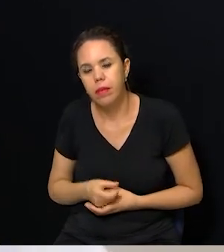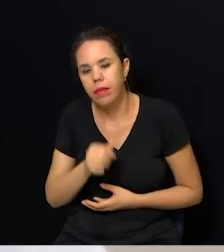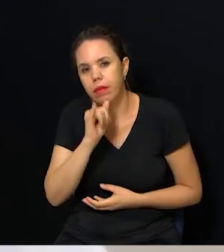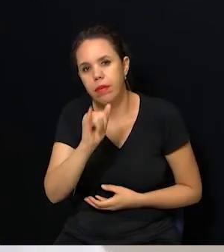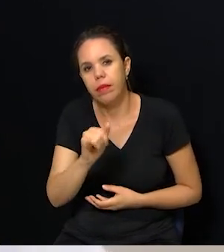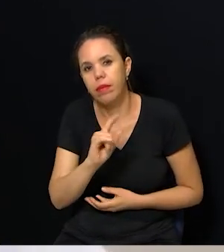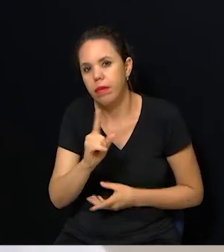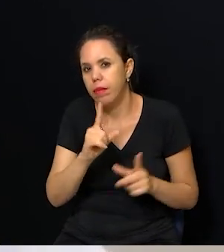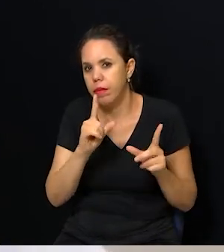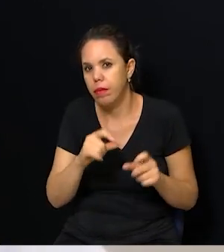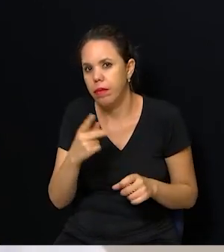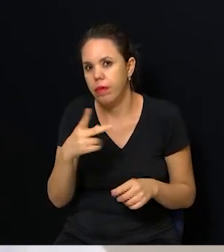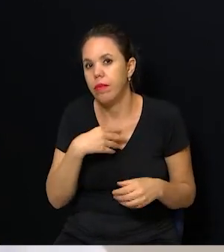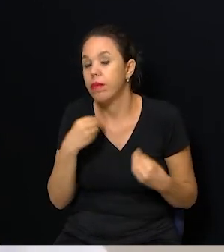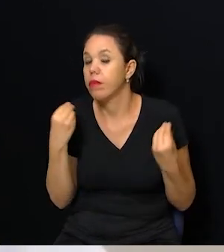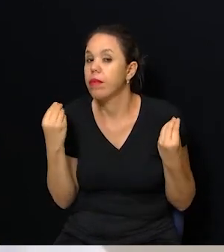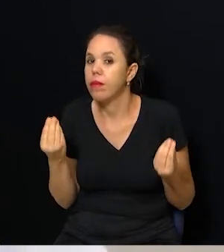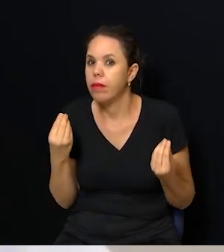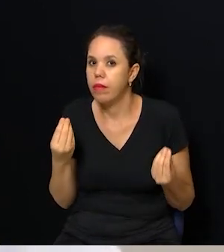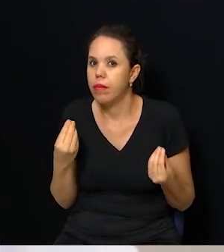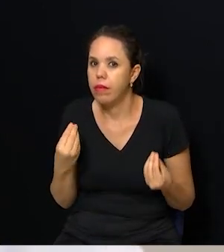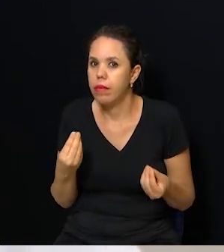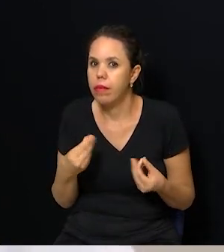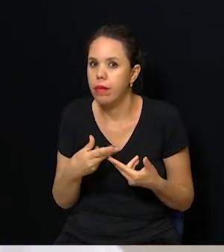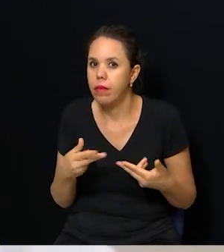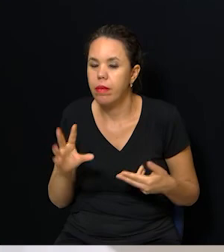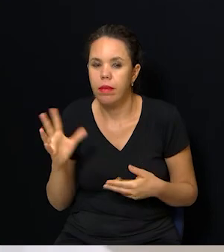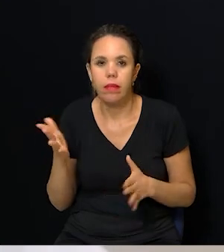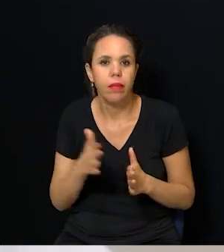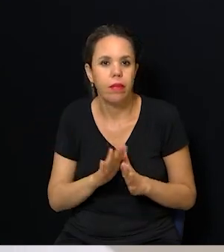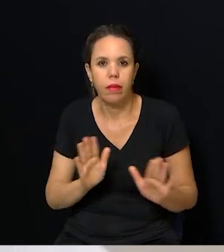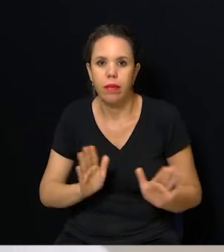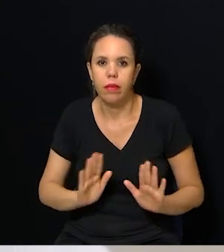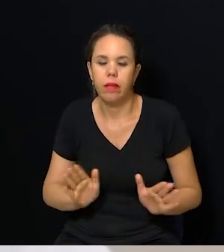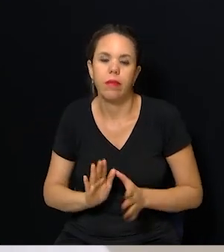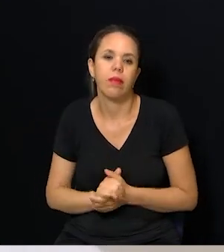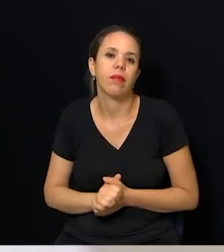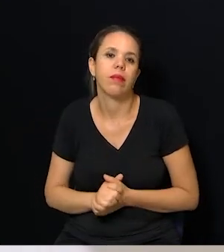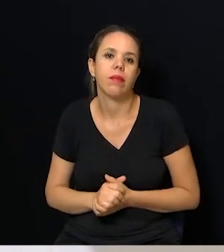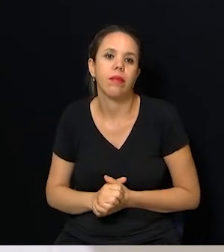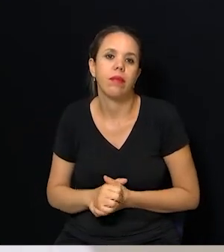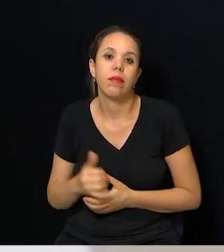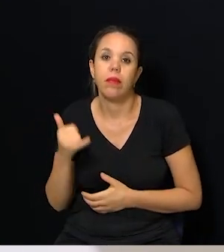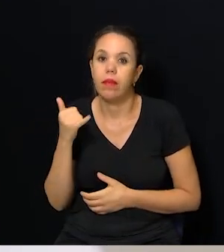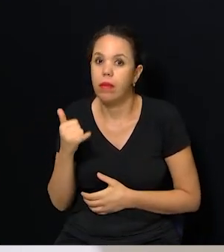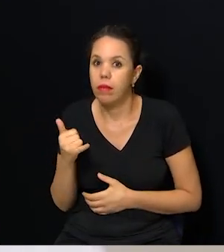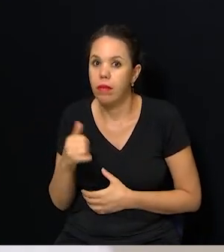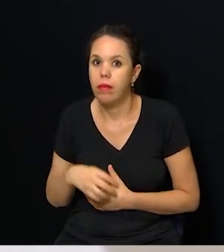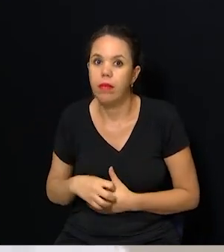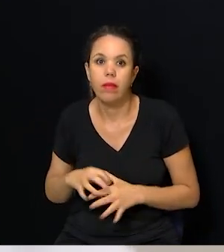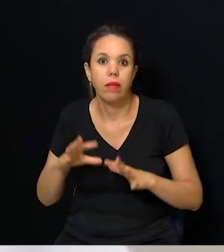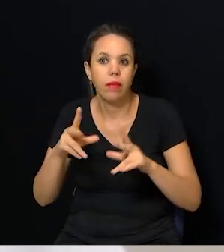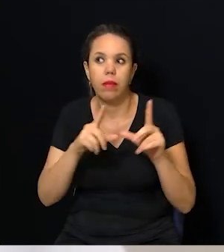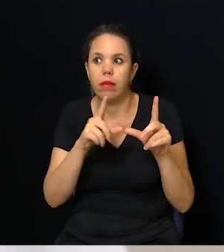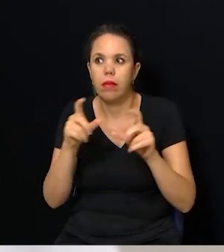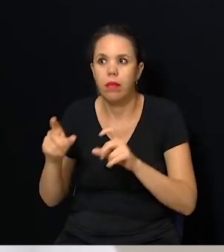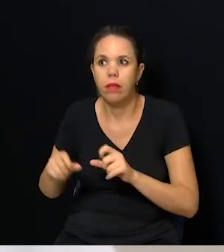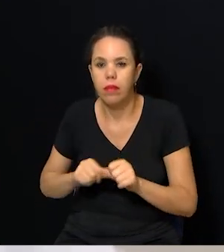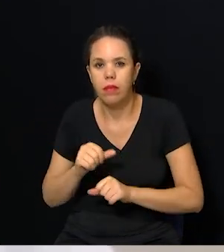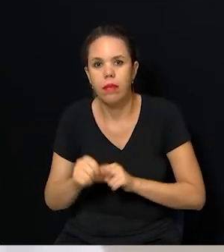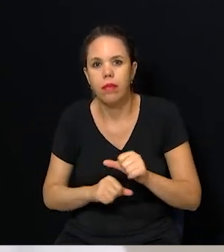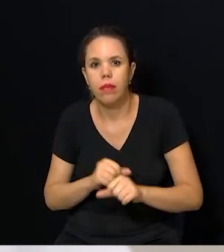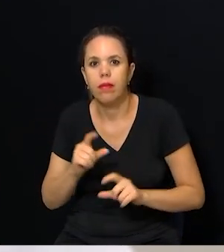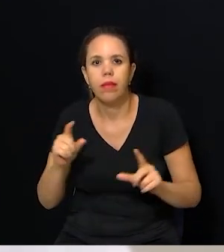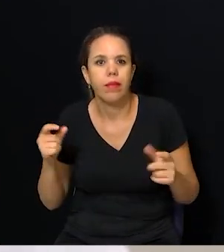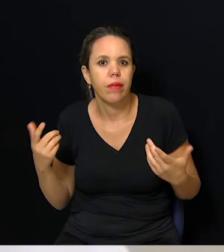diria, quem não fotografa o seu filho, né? Isso é uma coisa que não acontece mais. Aliás, depois do celular, então todo mundo virou fotógrafo, né? A